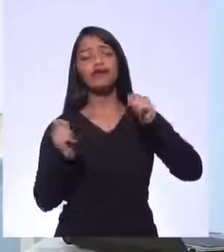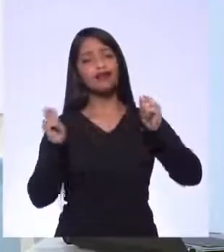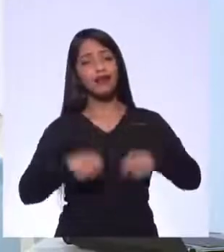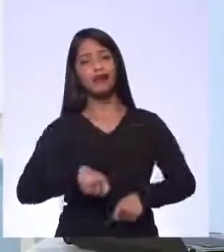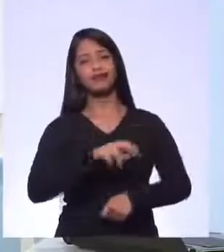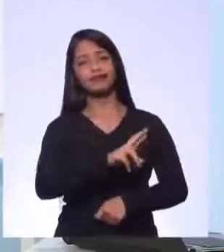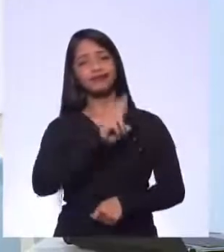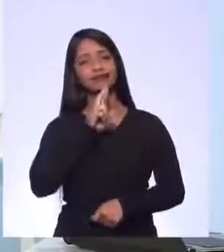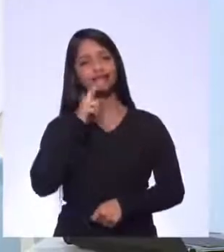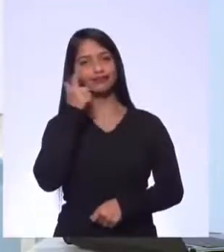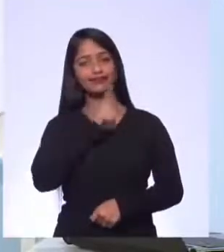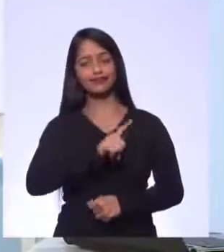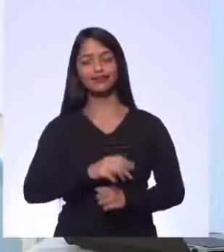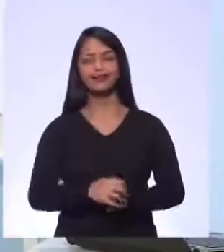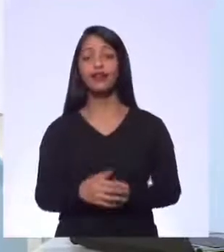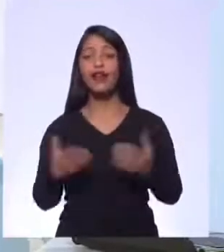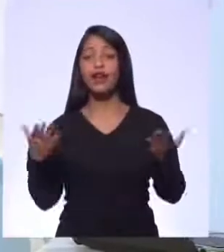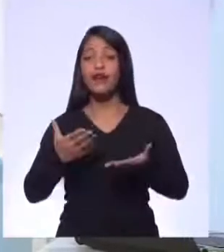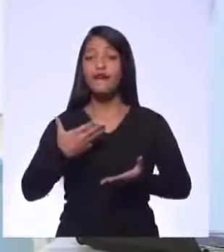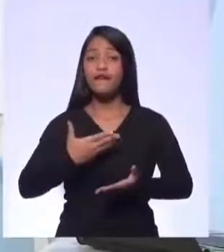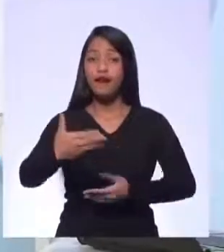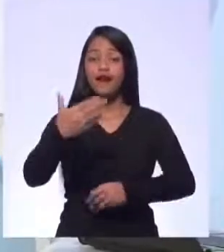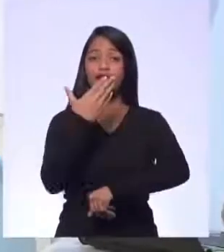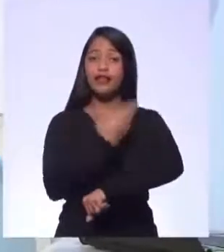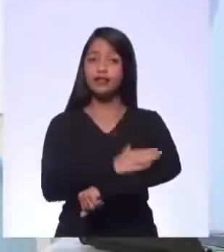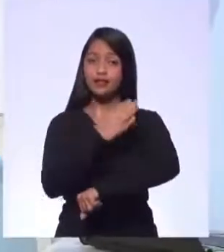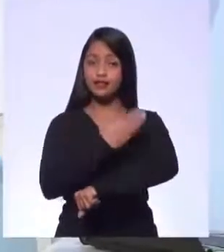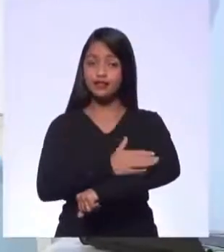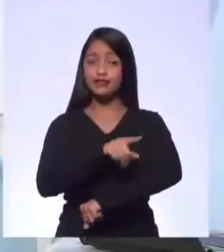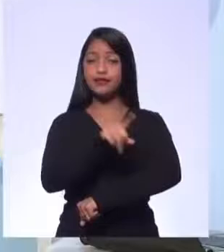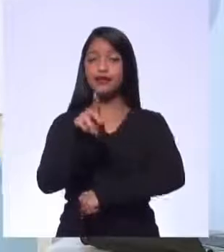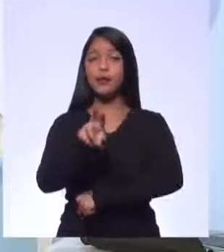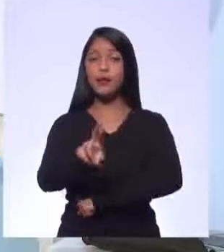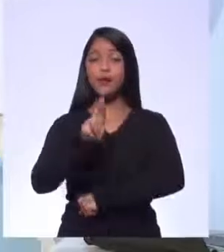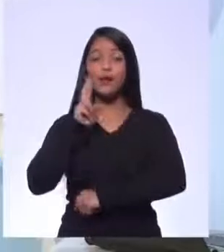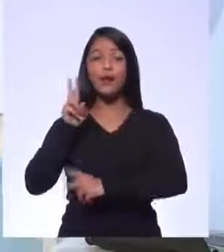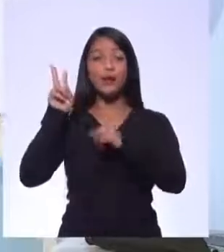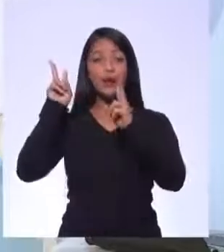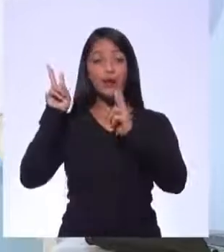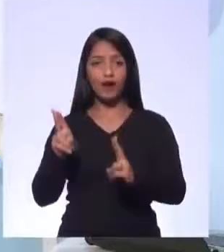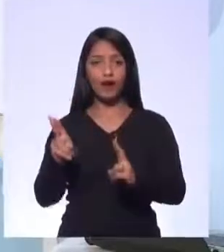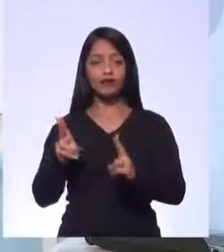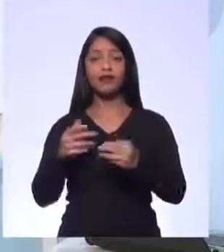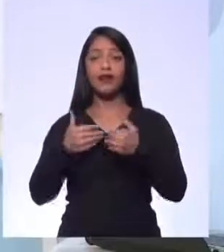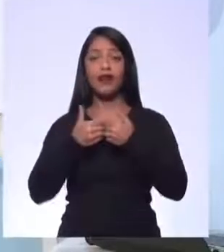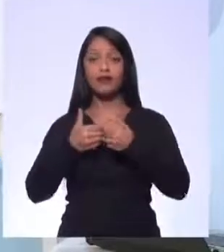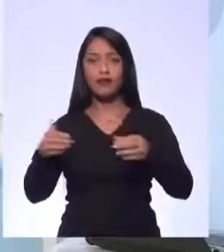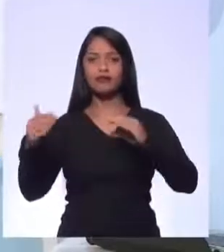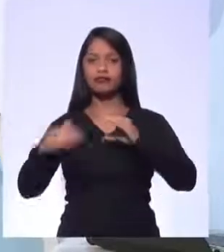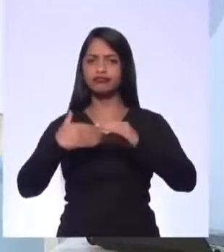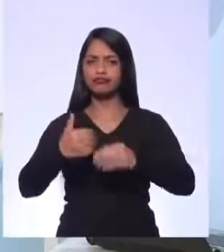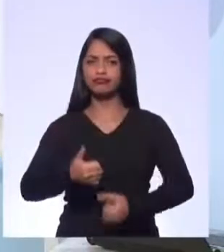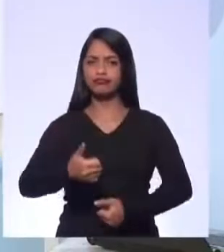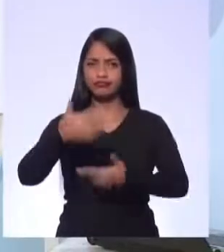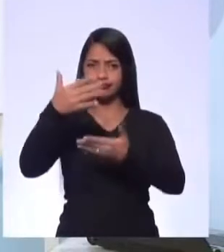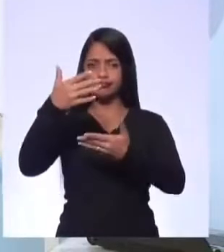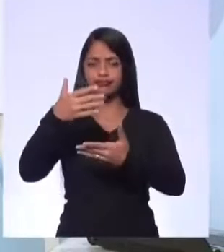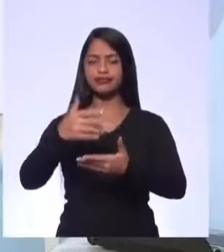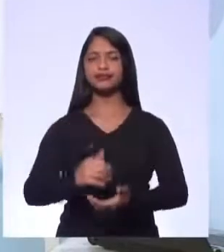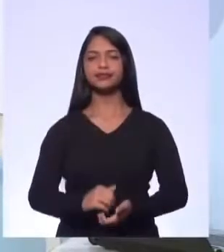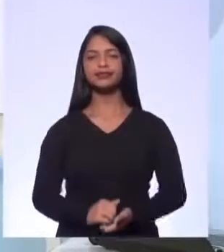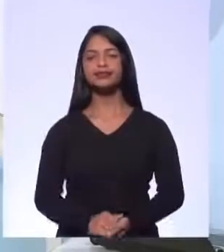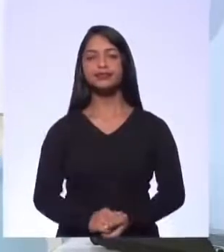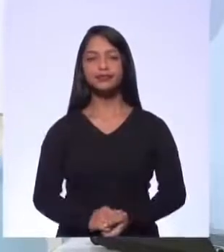Então, agora, nós vamos fazer um exercício. Vocês vão responder igualzinho. O chat vai ficar aberto para vocês não gastarem interação.